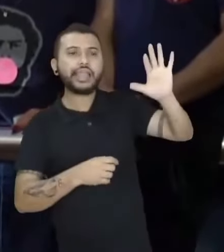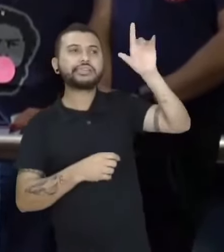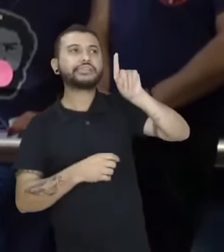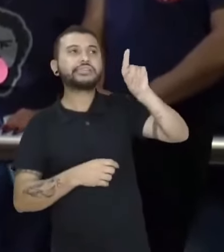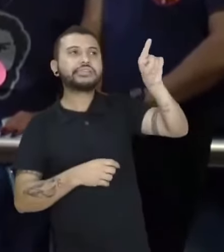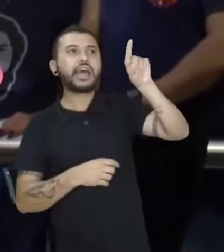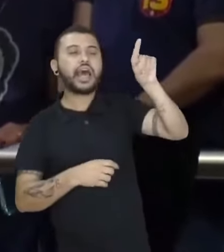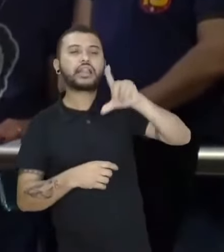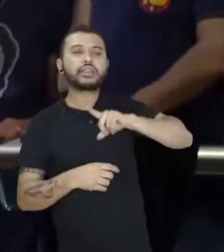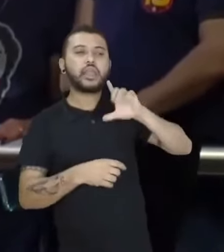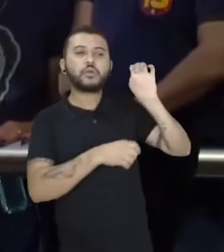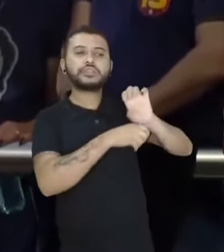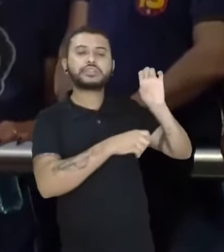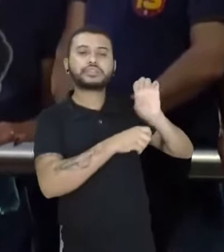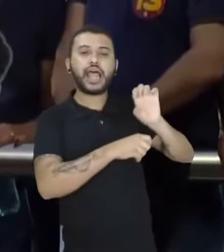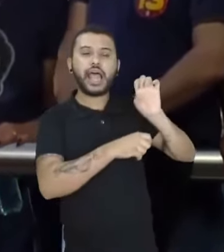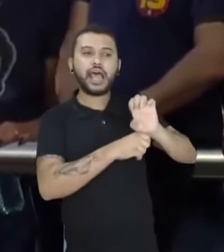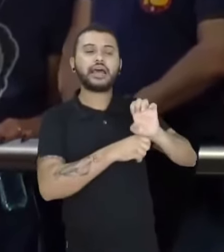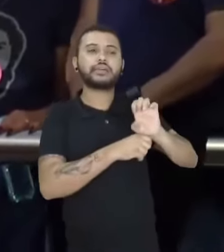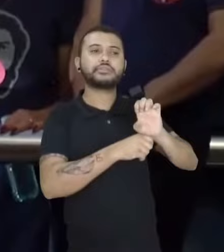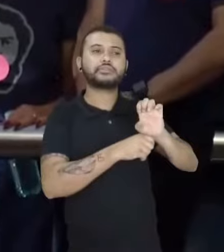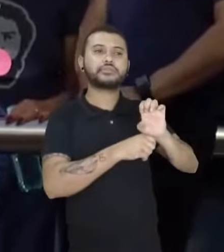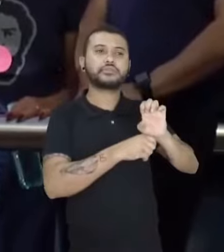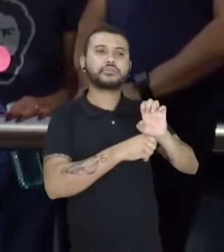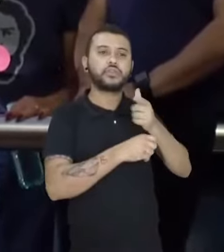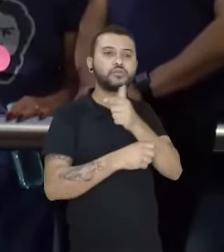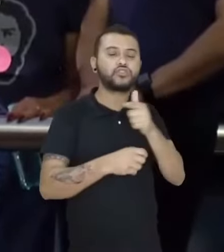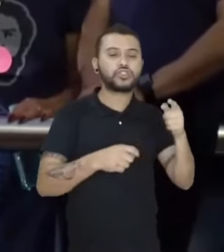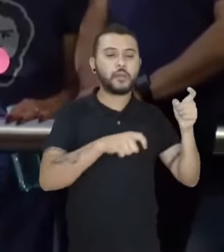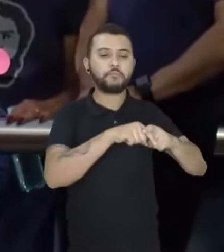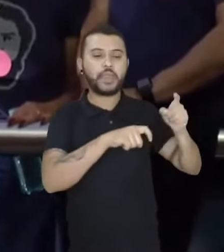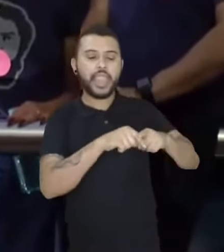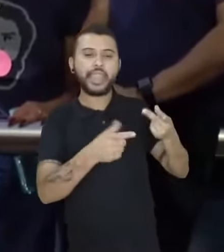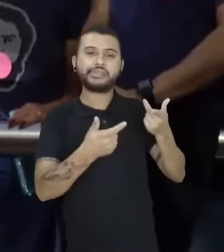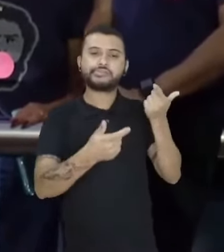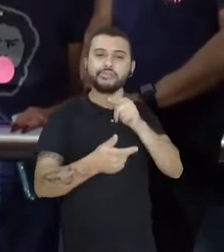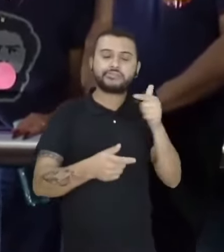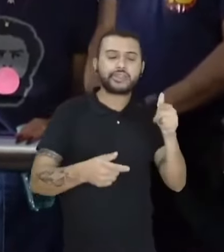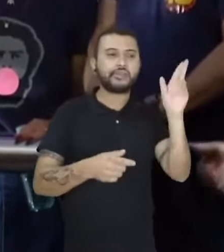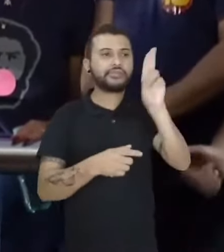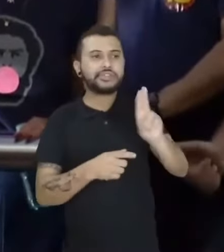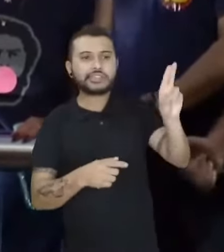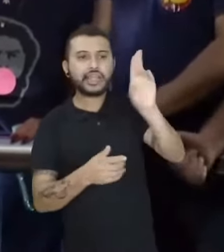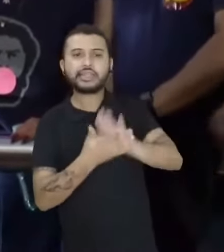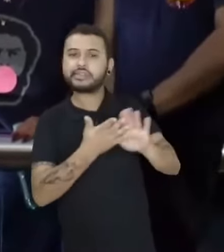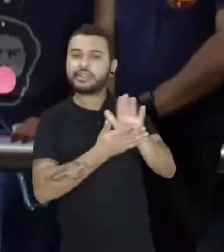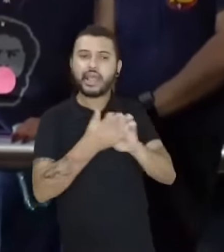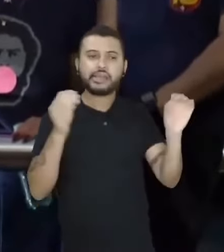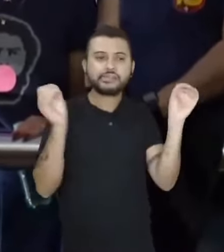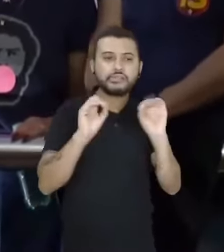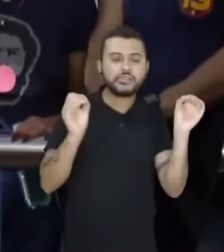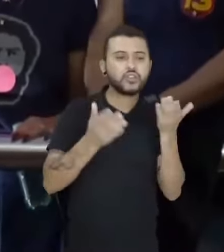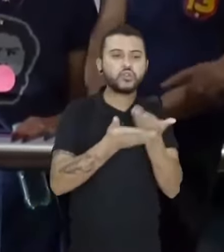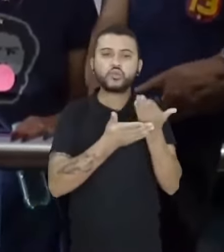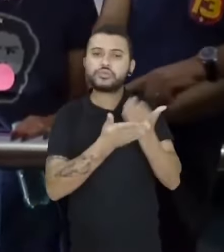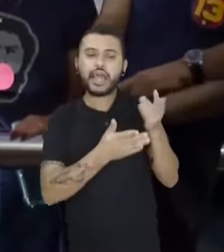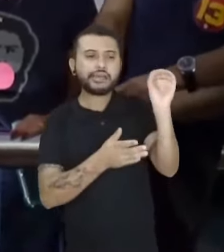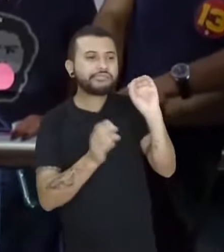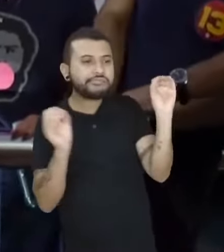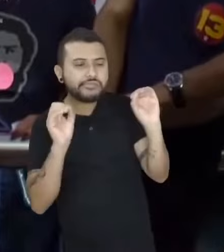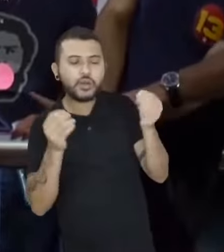o estado que tinha menos doutores, menos mestres, menos universidade e menos estudantes da